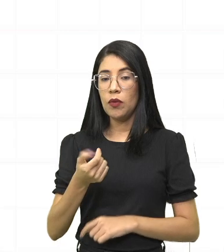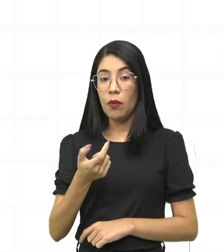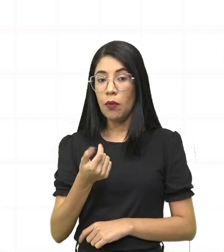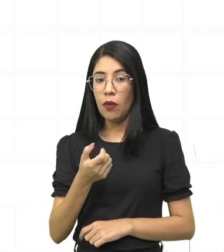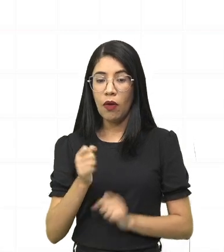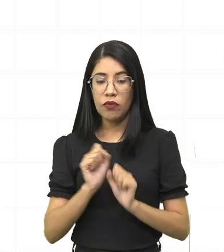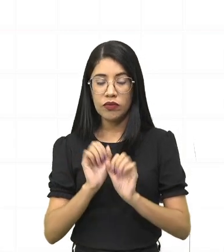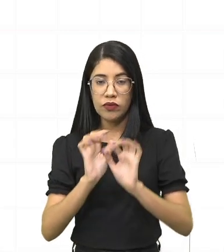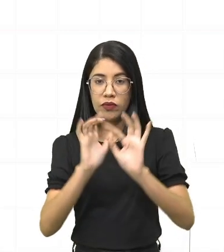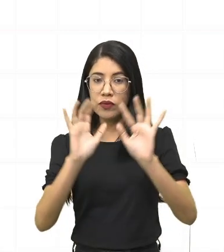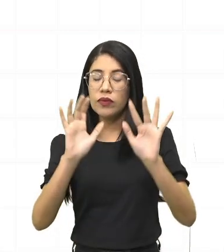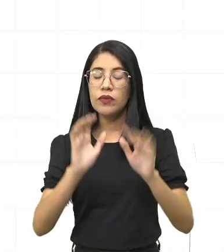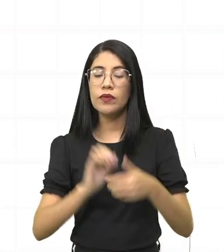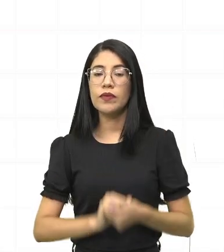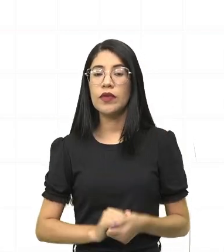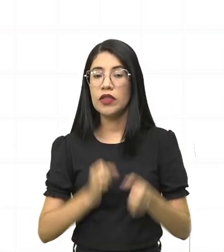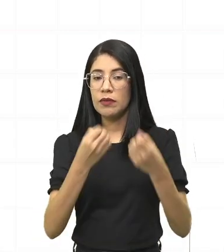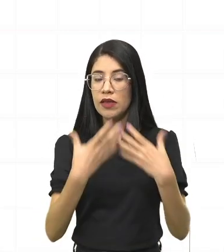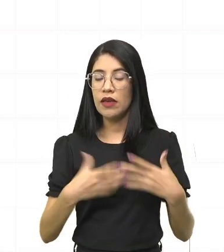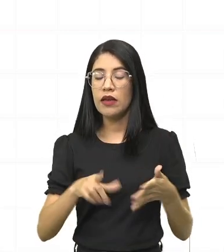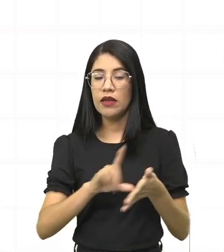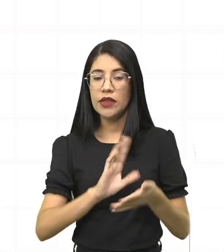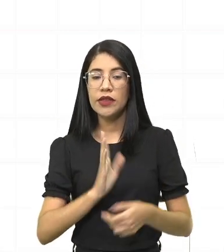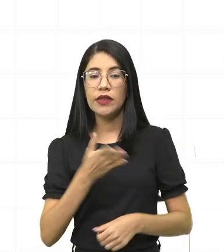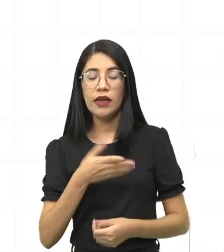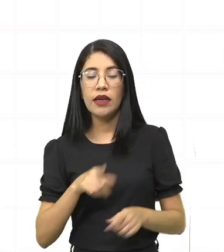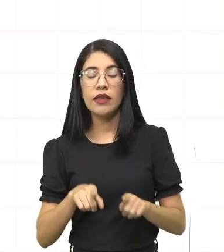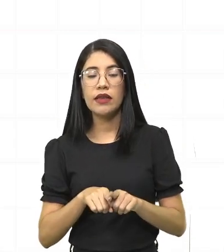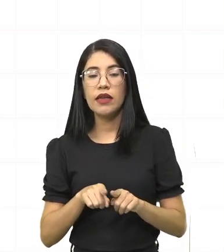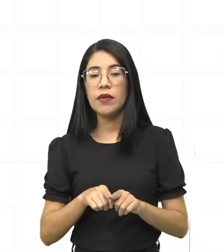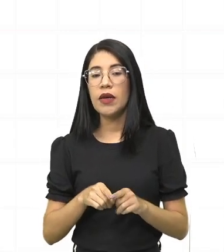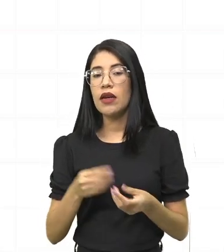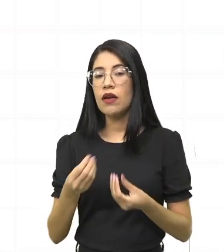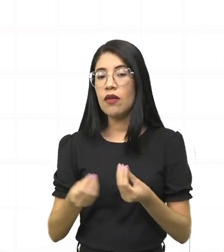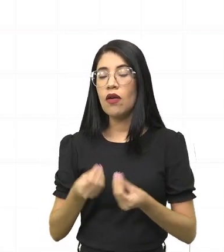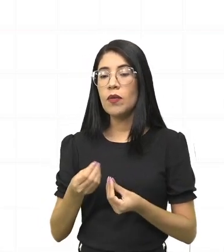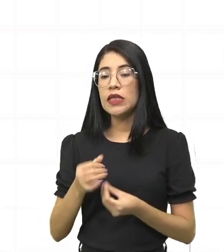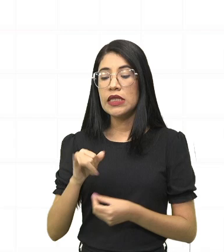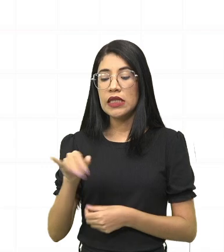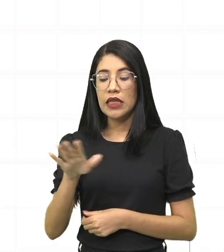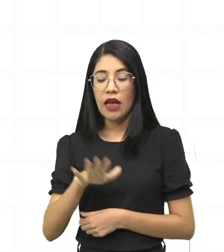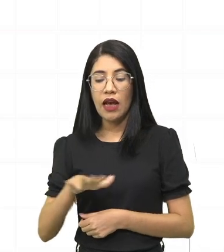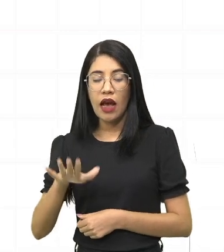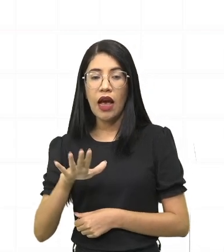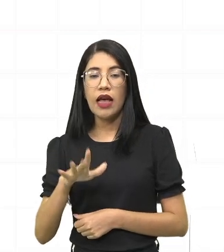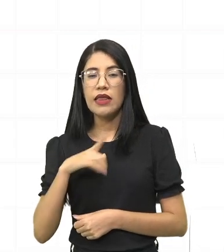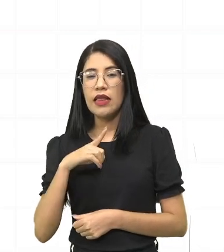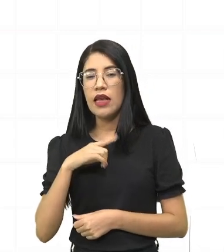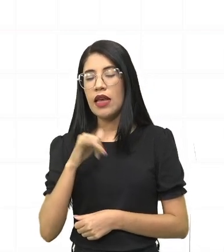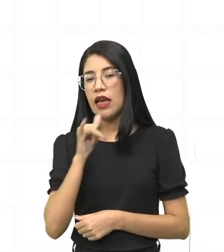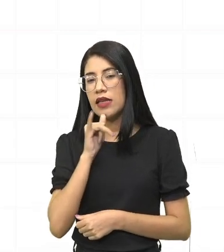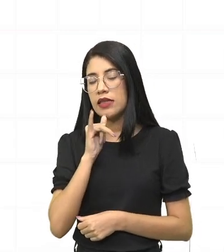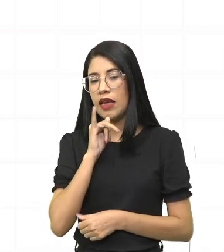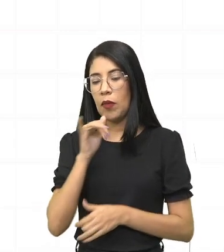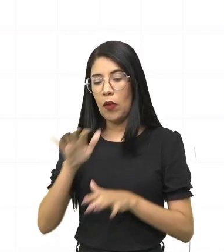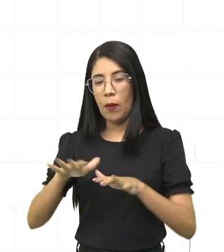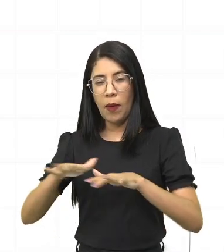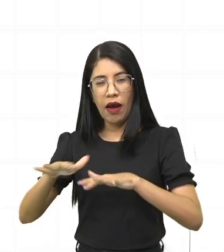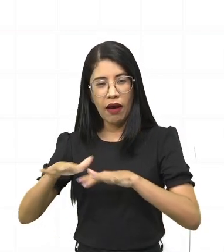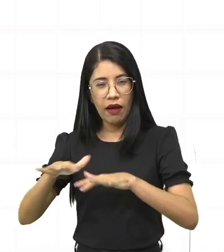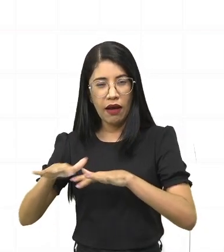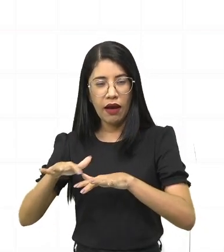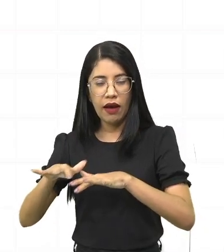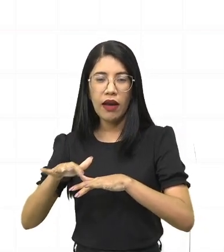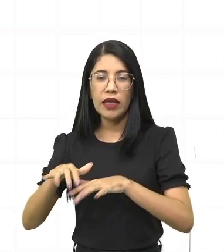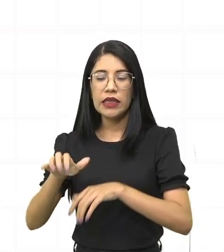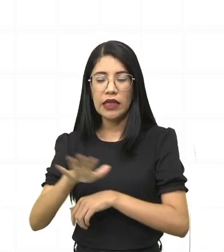né? Como já foi dito, e ela só é viável em áreas com atividade geotérmica significativa, né?